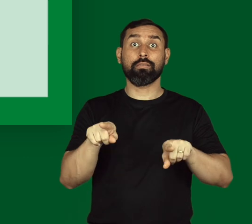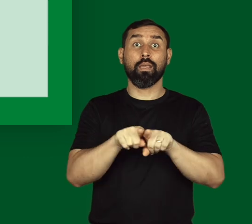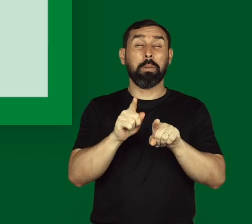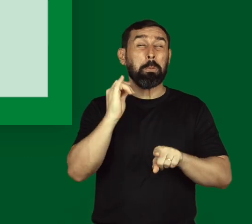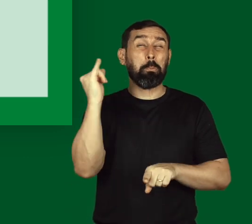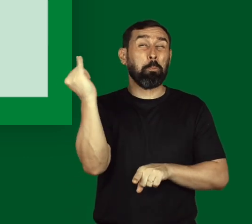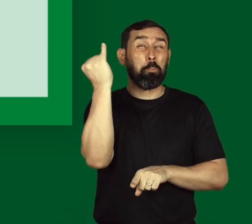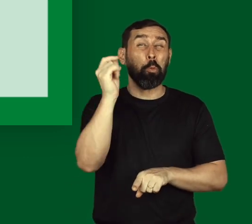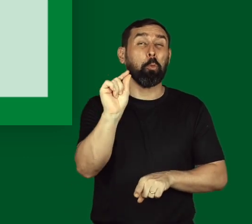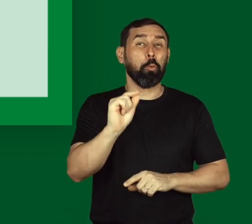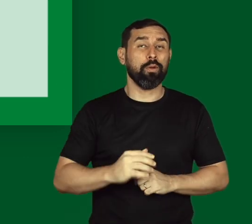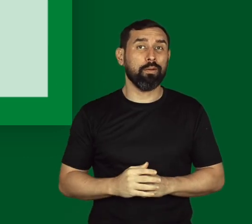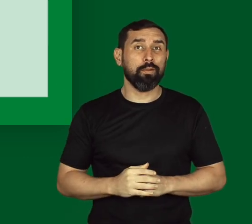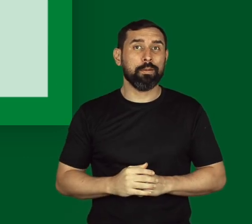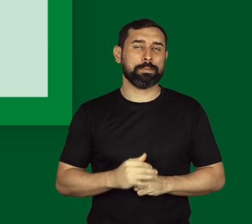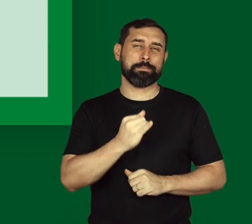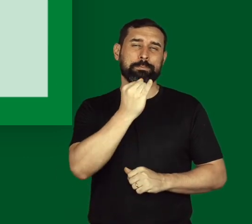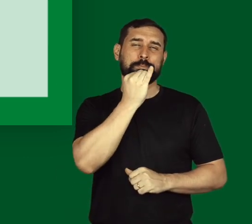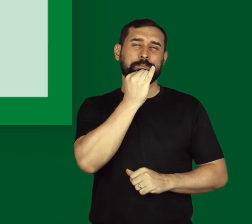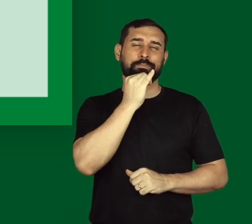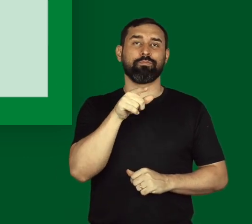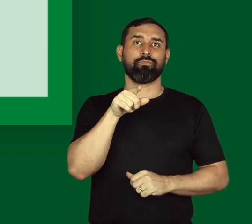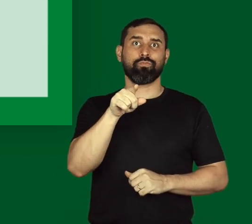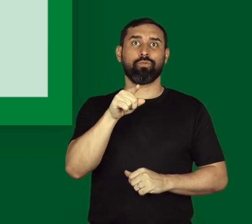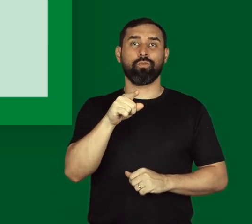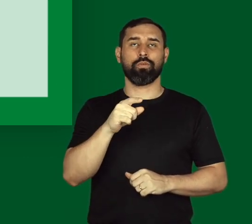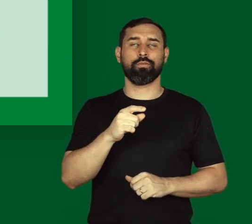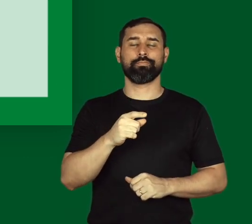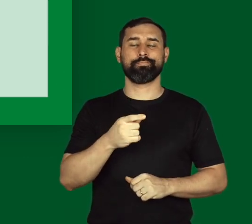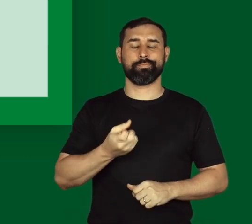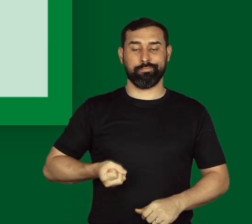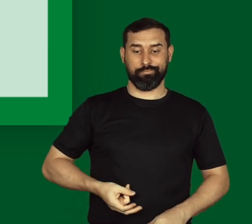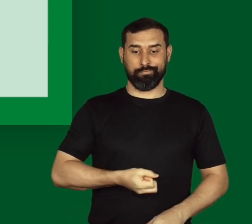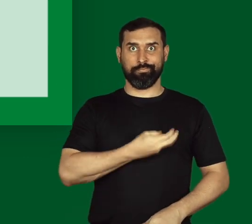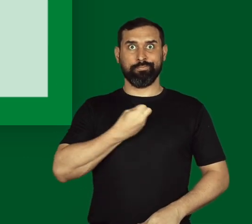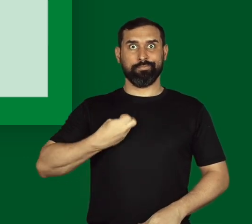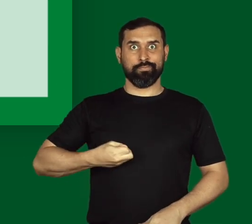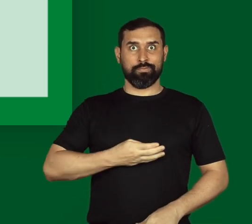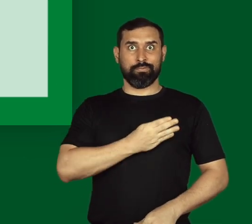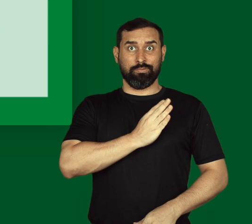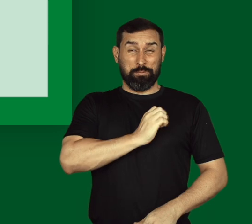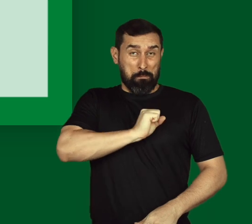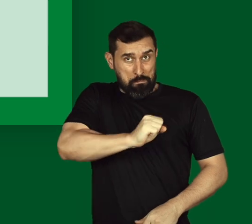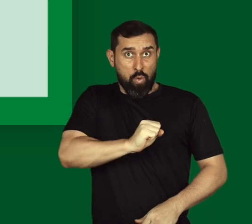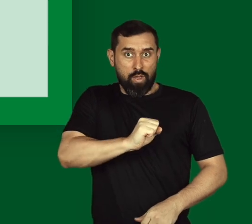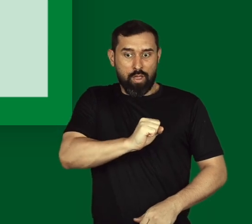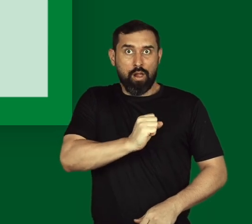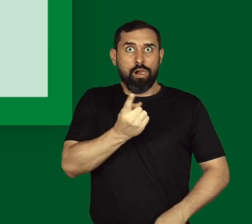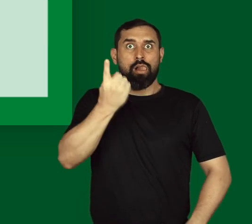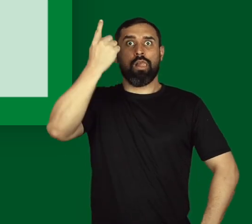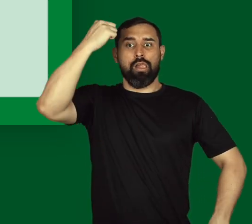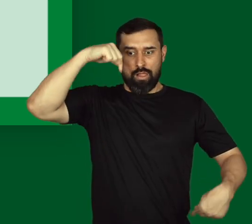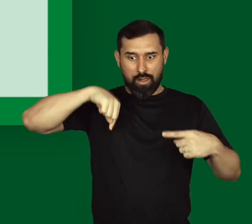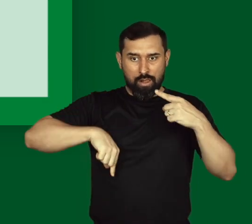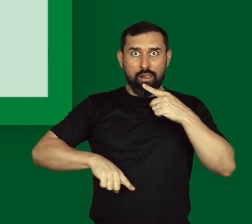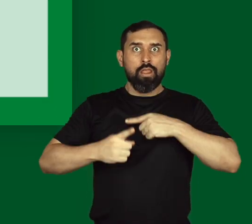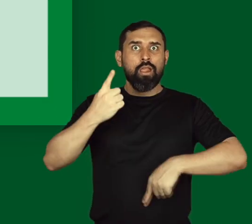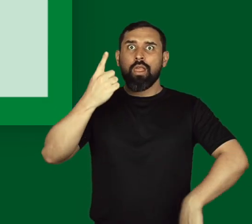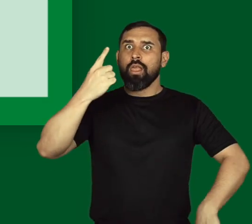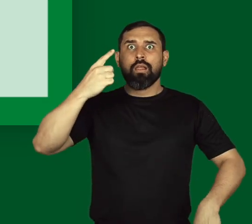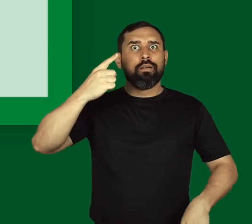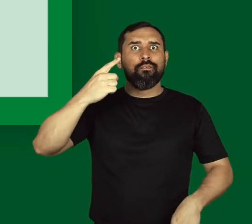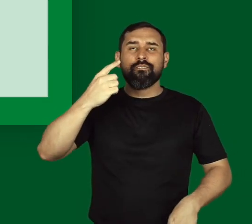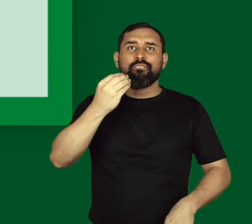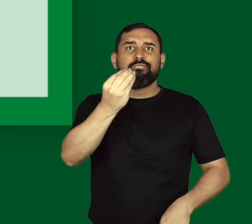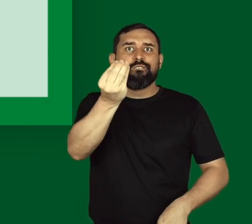também que no choque cardiogênico a gente saiba que você, além de ter a bomba cardíaca que não funciona bem, ou seja, não tem contratilidade boa, você